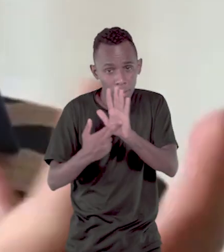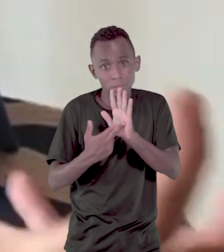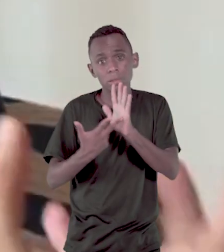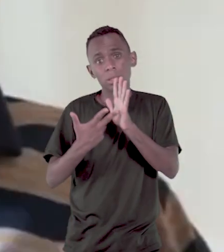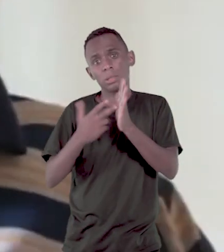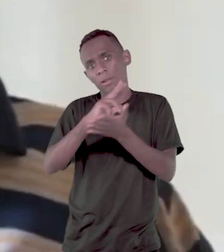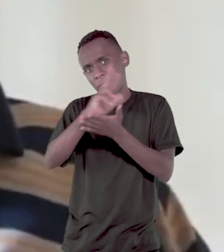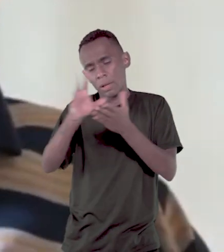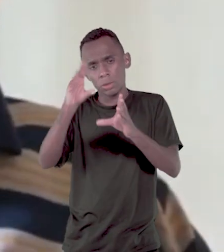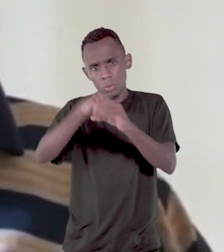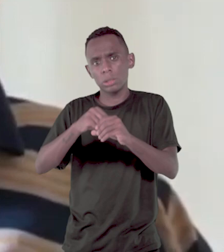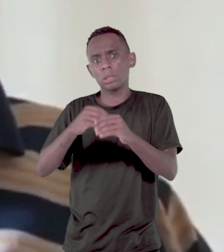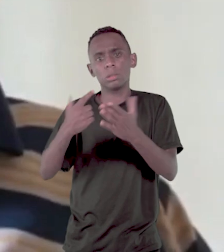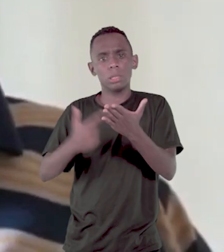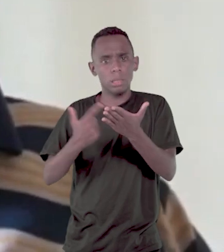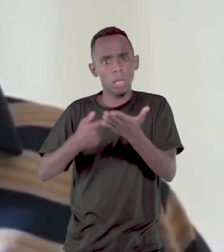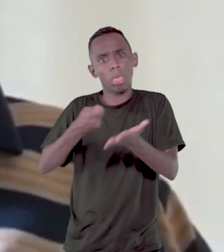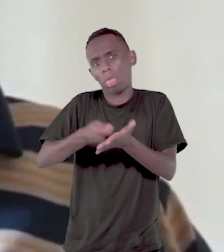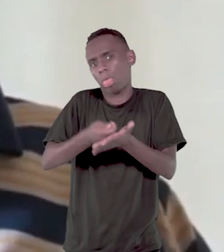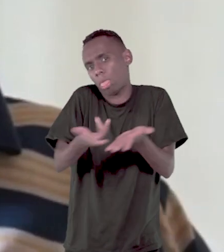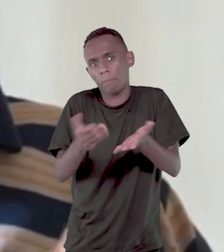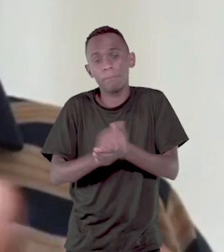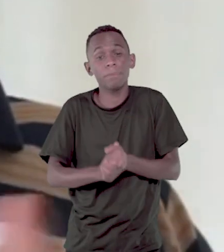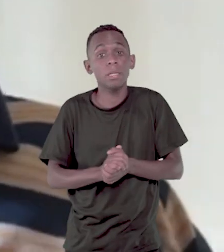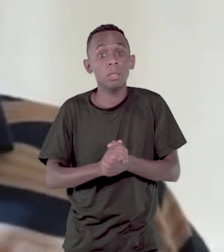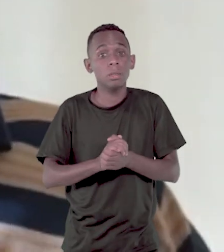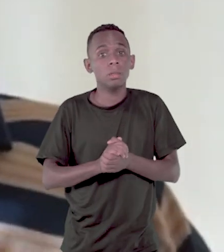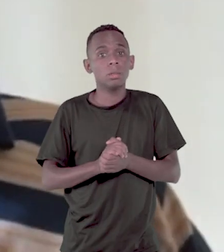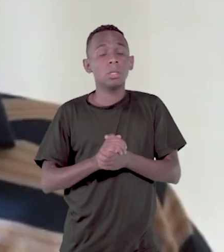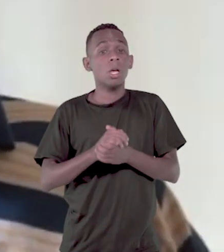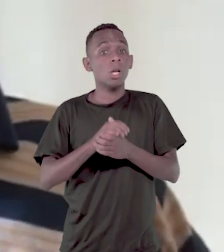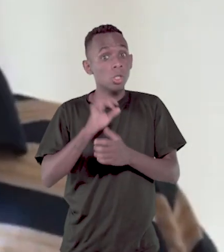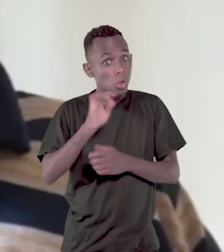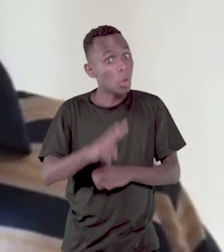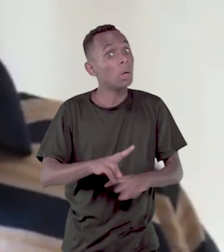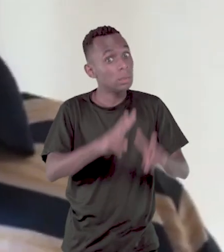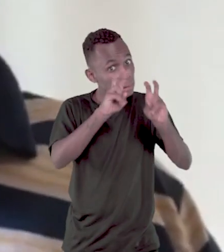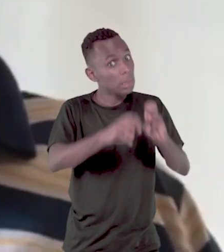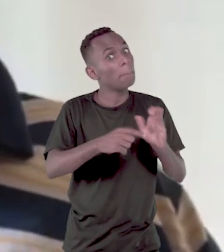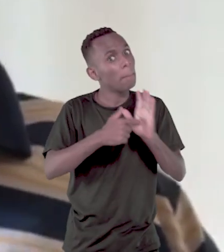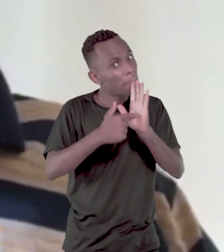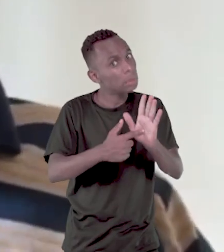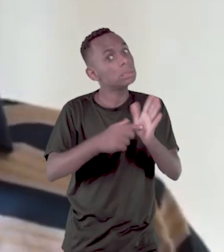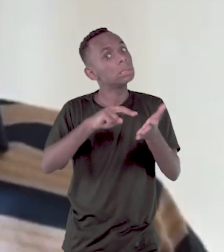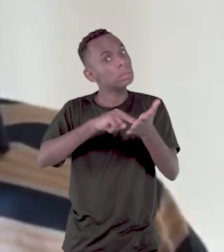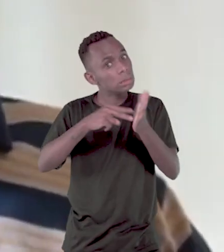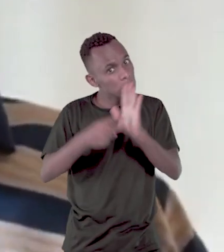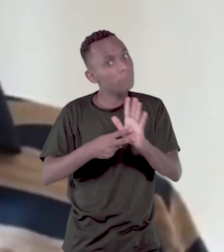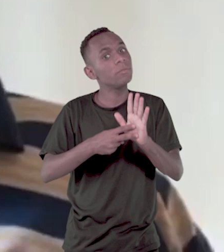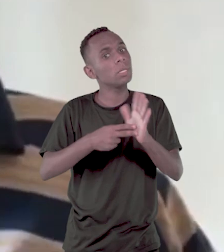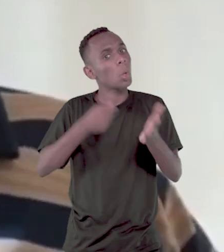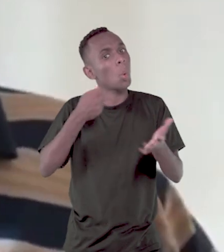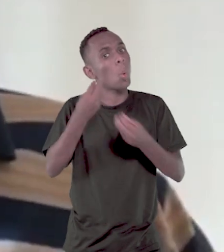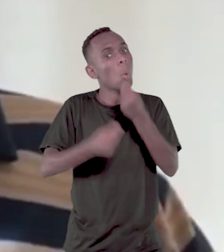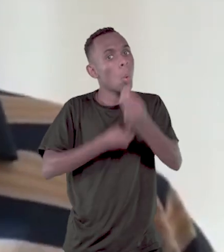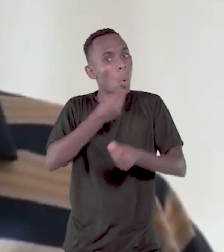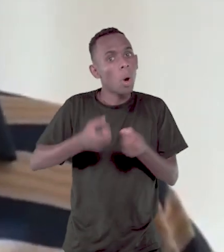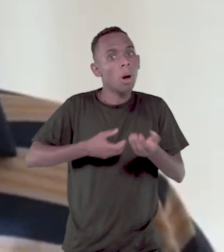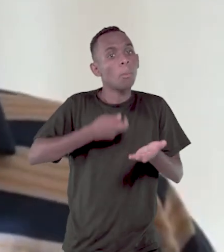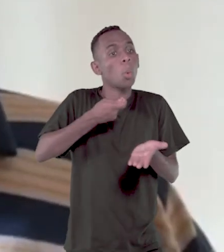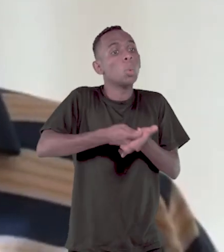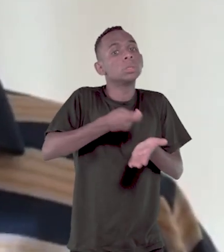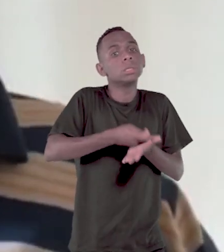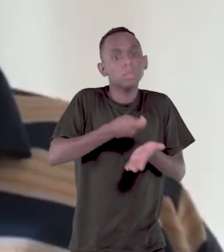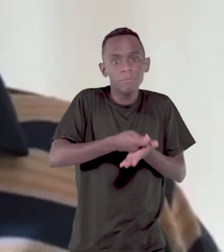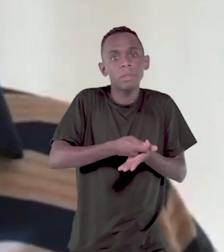conservadorismo dentro da literatura, né? Então, só esse fato já mostra como que havia uma amarra